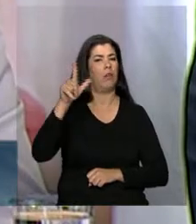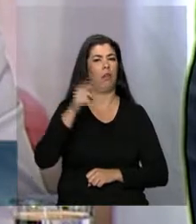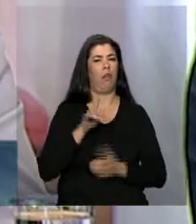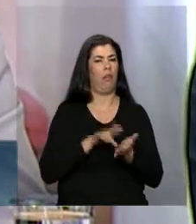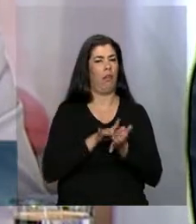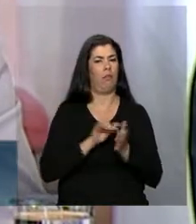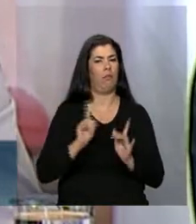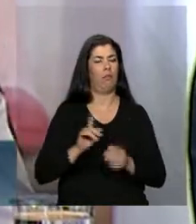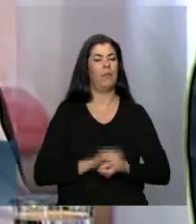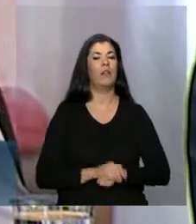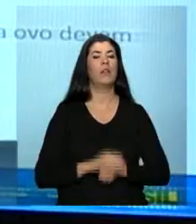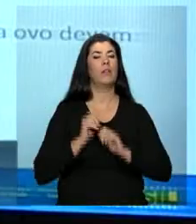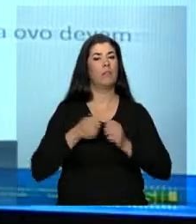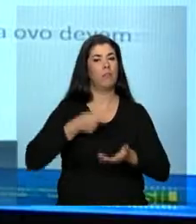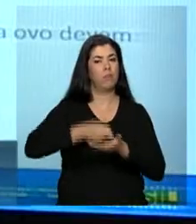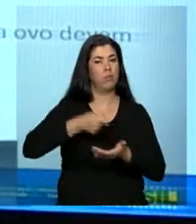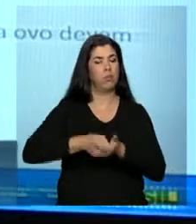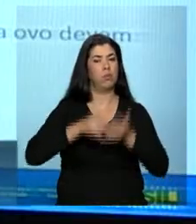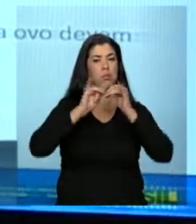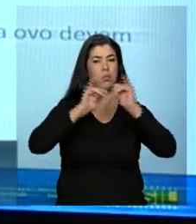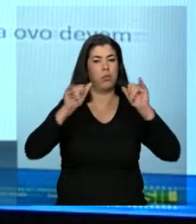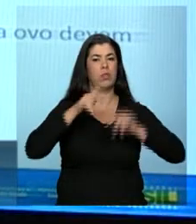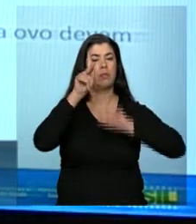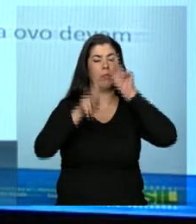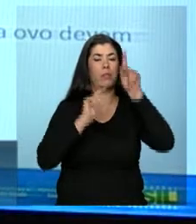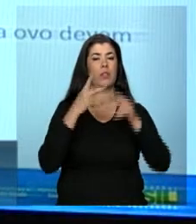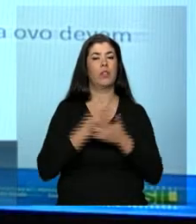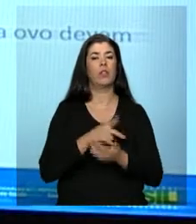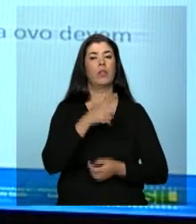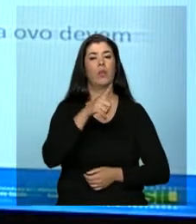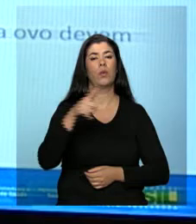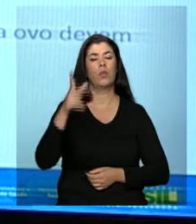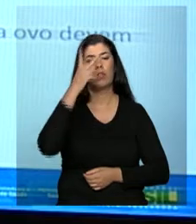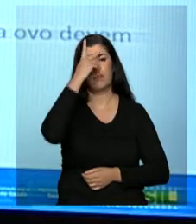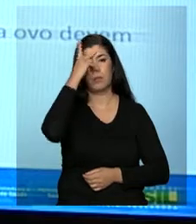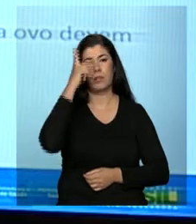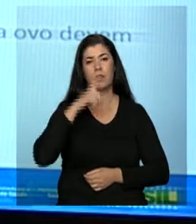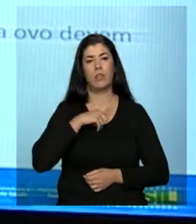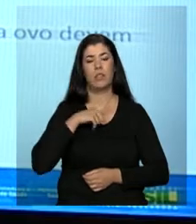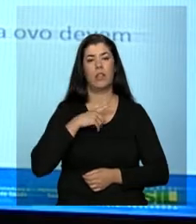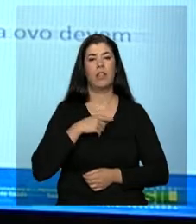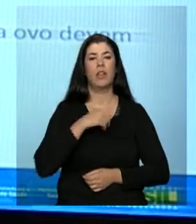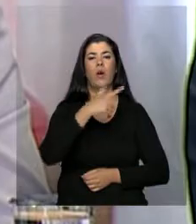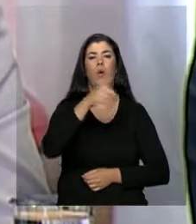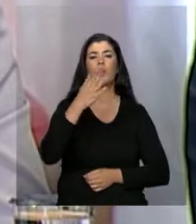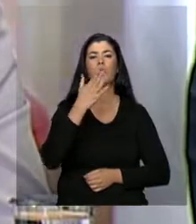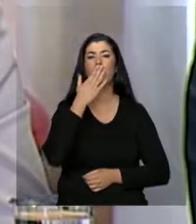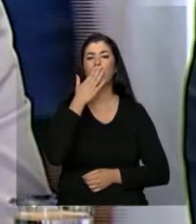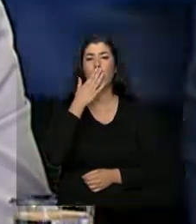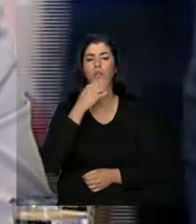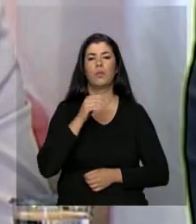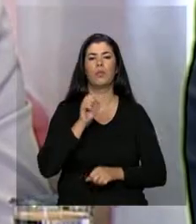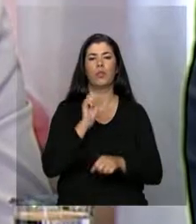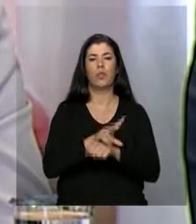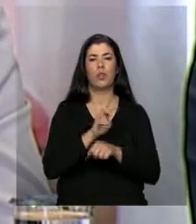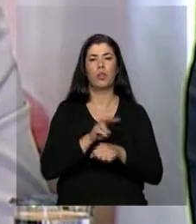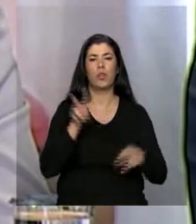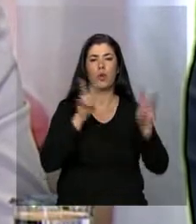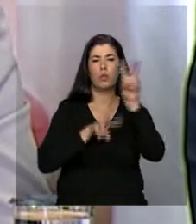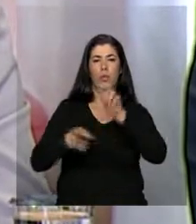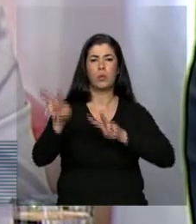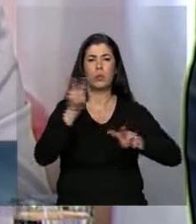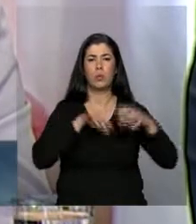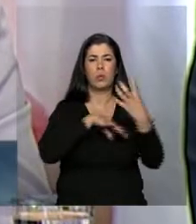sempre reforçando isso junto à população. O que acontece é que, muitas vezes, com a circulação de outros tipos de vírus que não estão incluídos